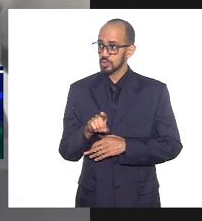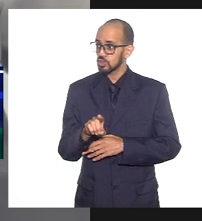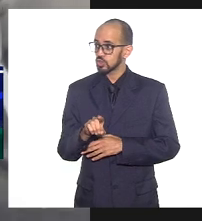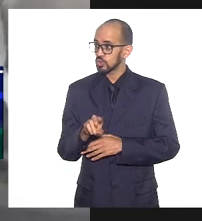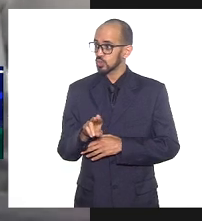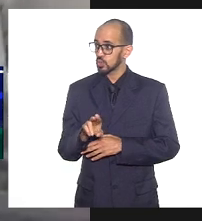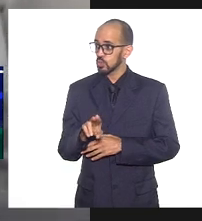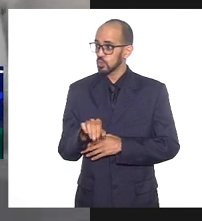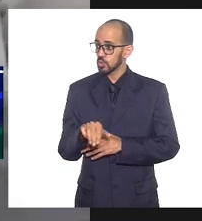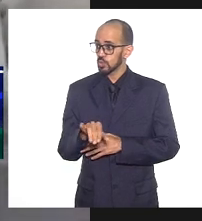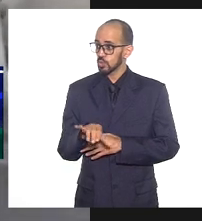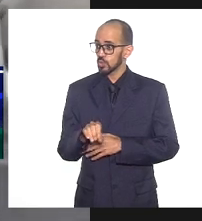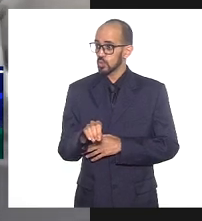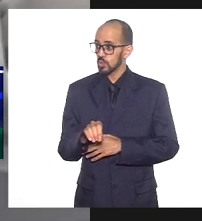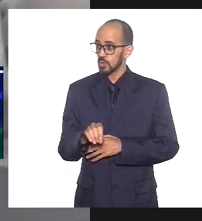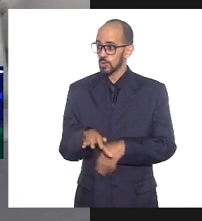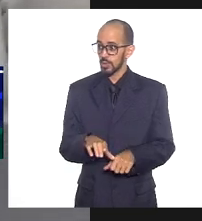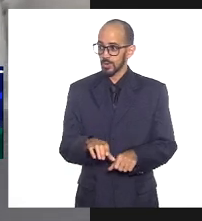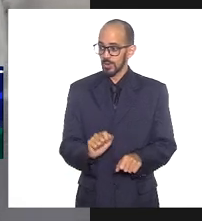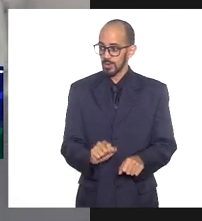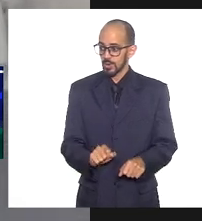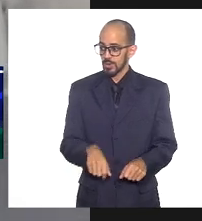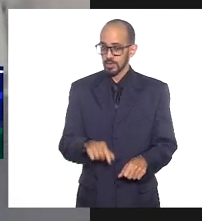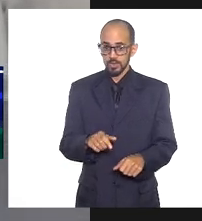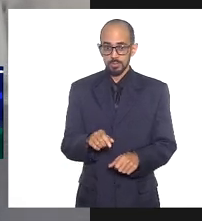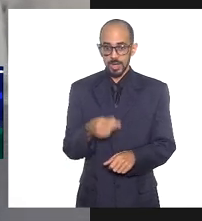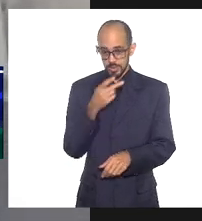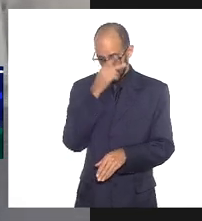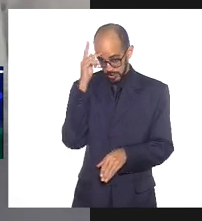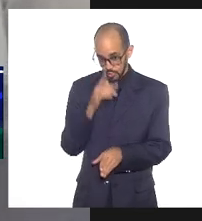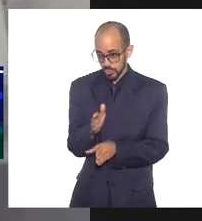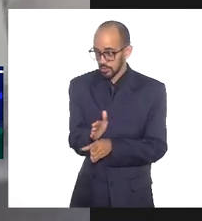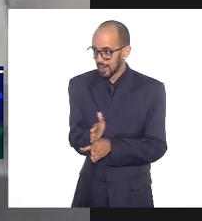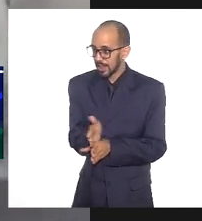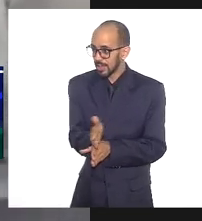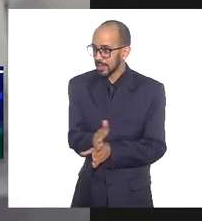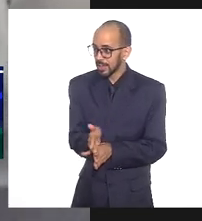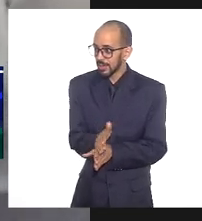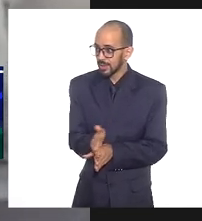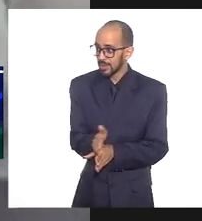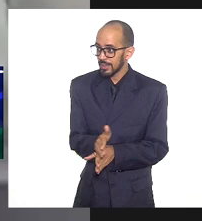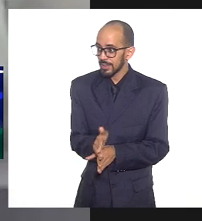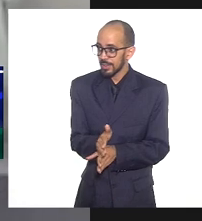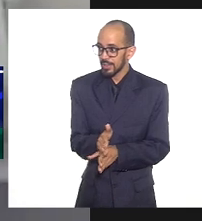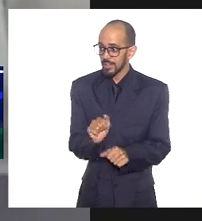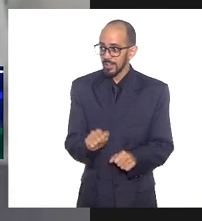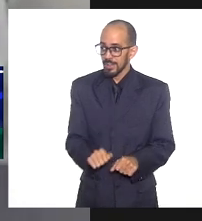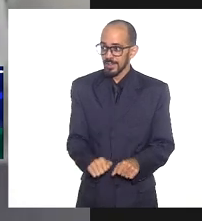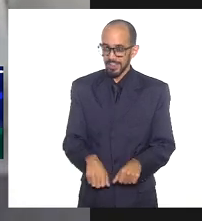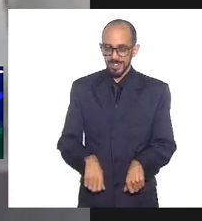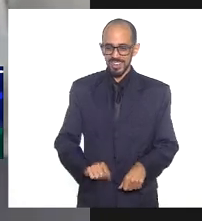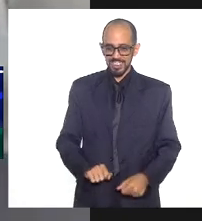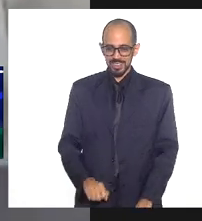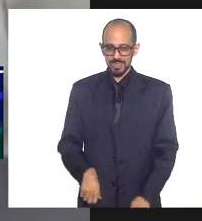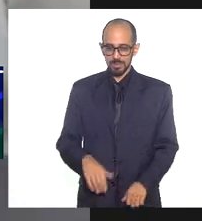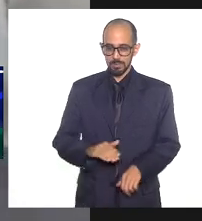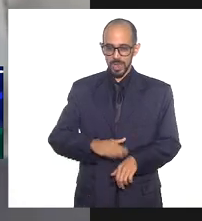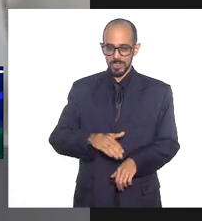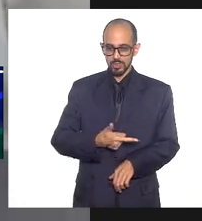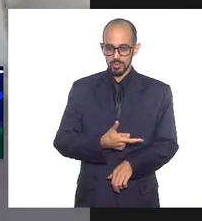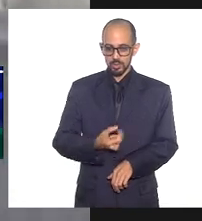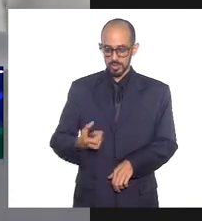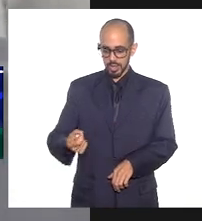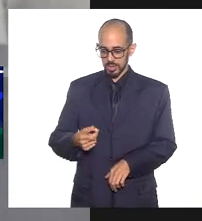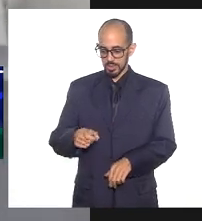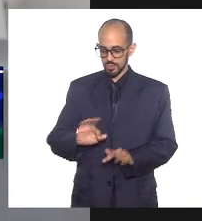ao recorte dessas pessoas em vulnerabilidade e hoje mais de 40 mil famílias estão recebendo o